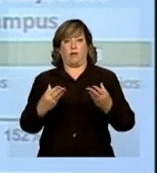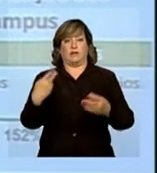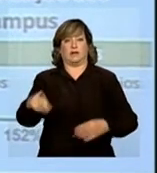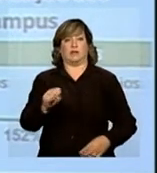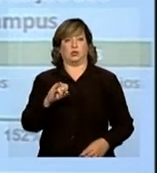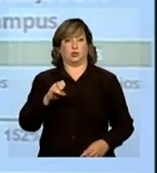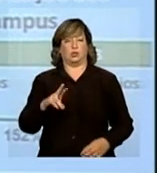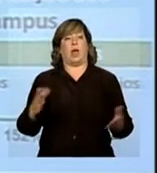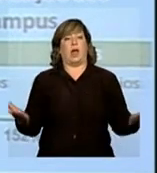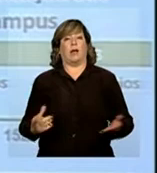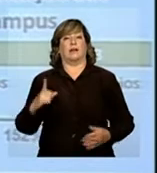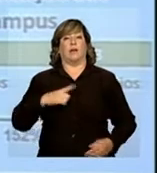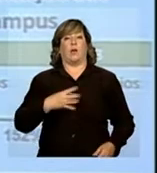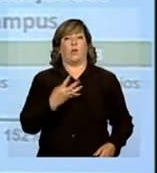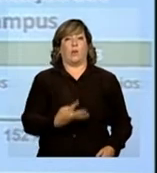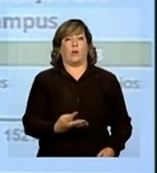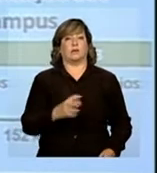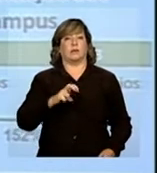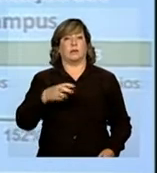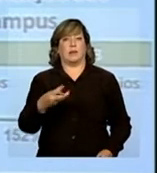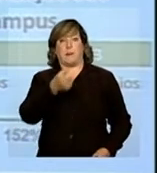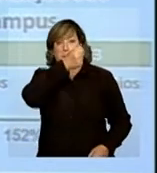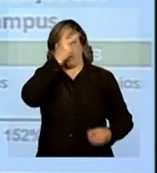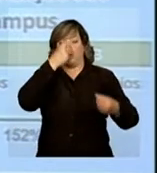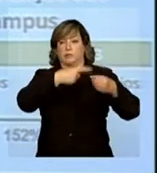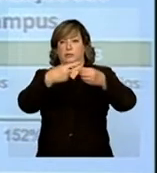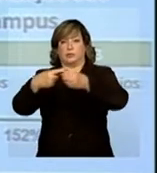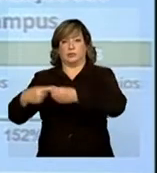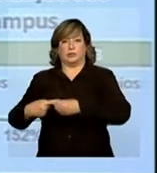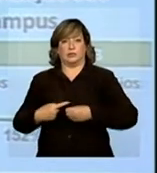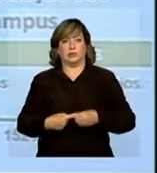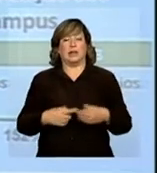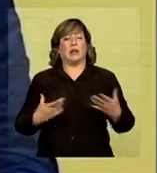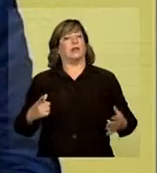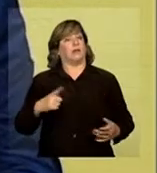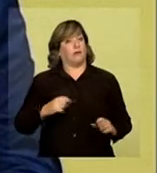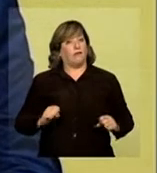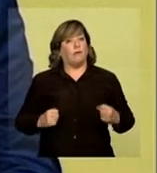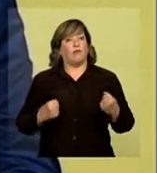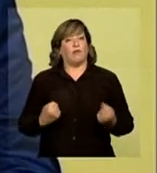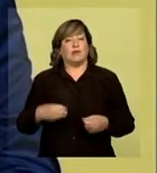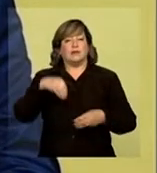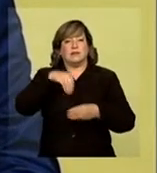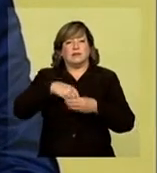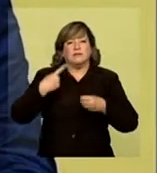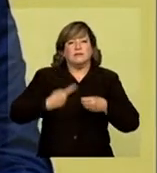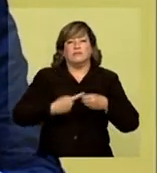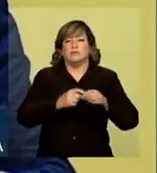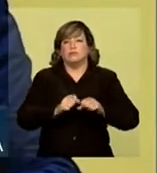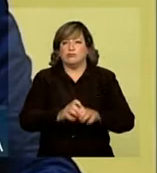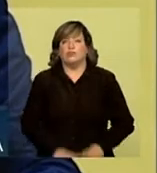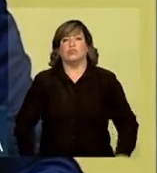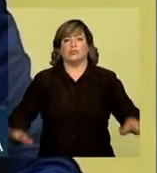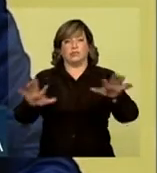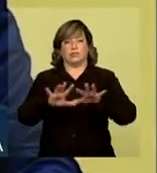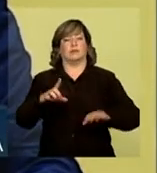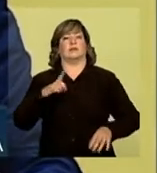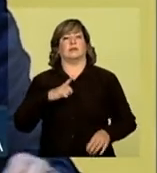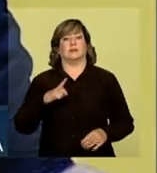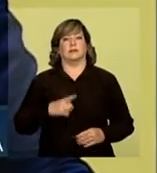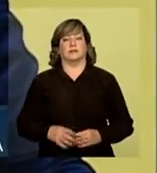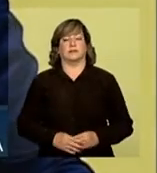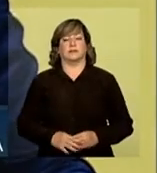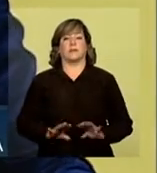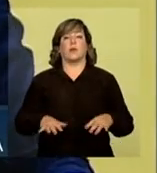temos agora 453 municípios então houve uma forte interiorização do sistema